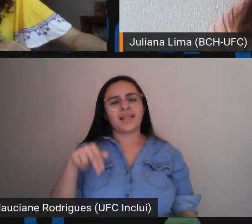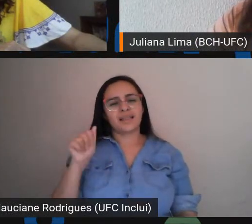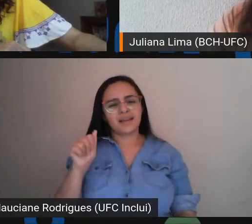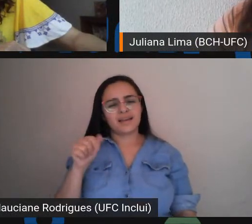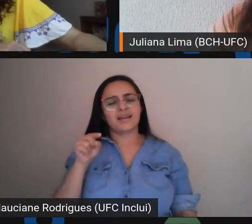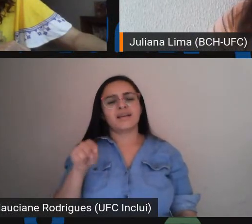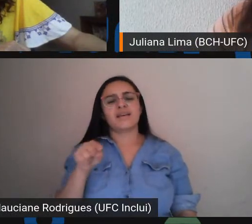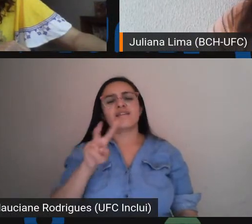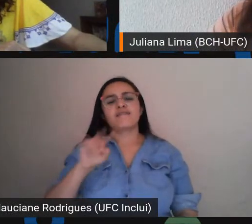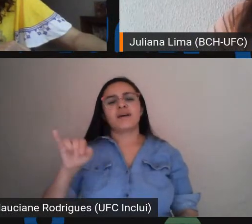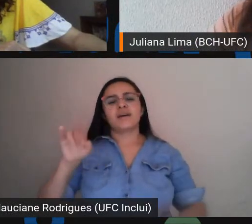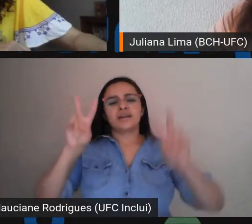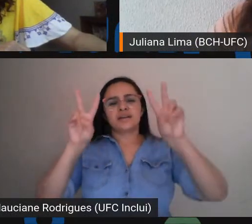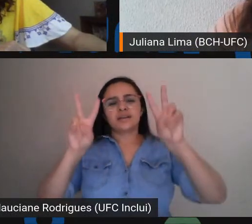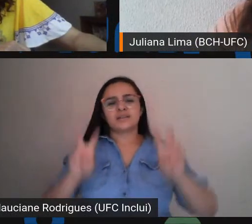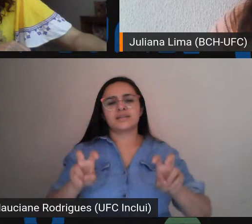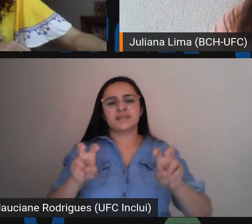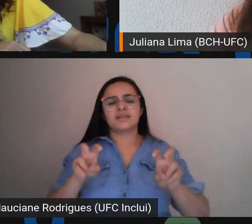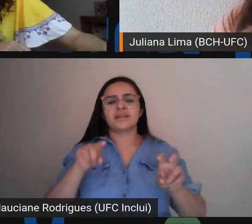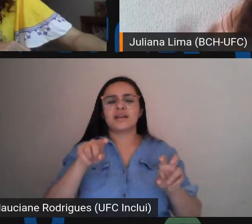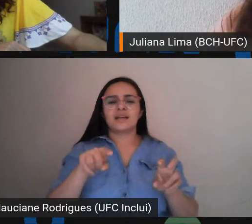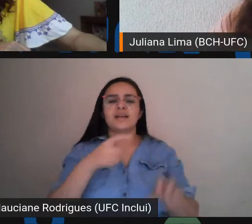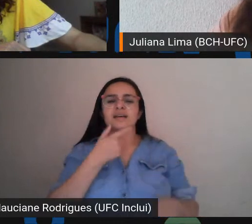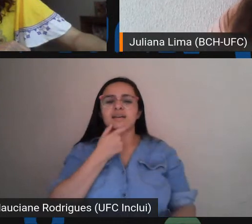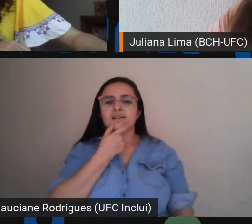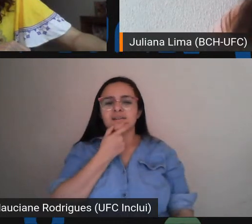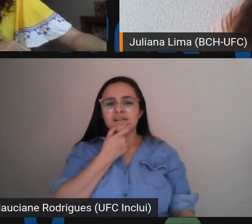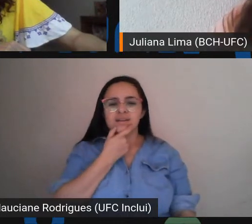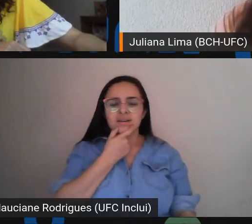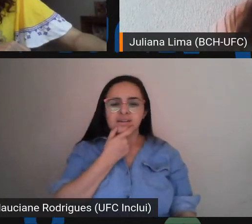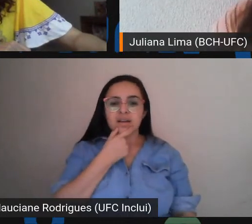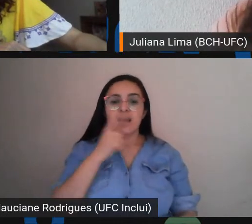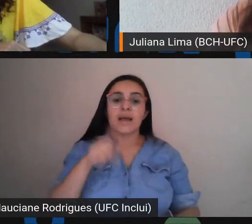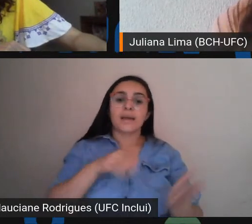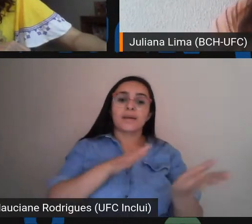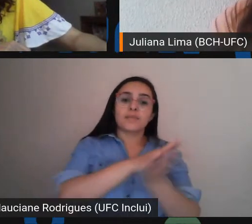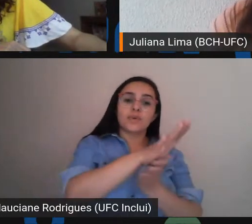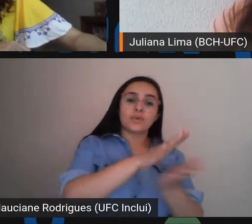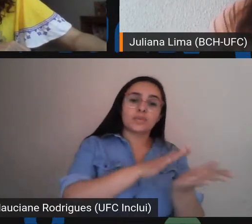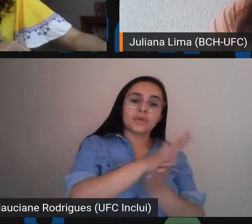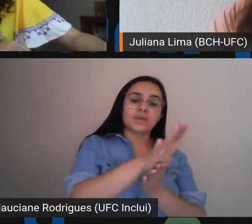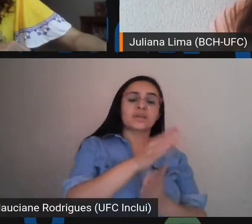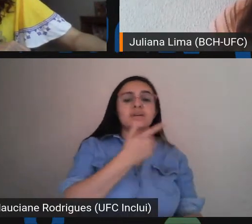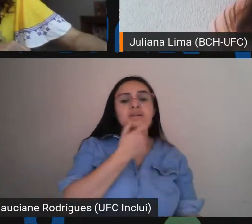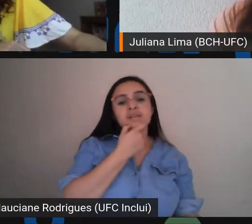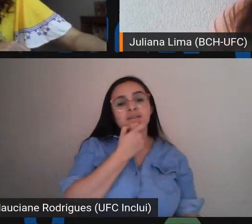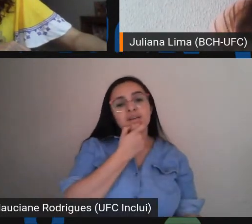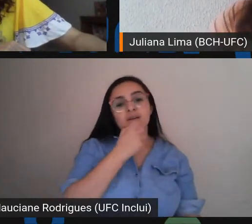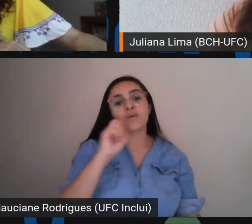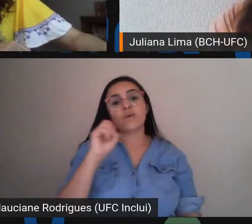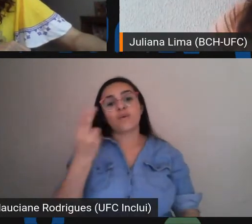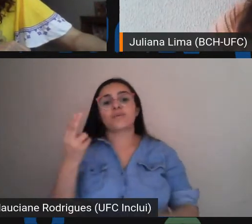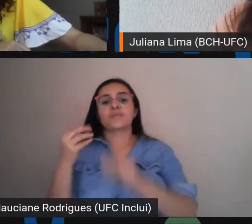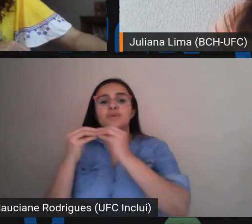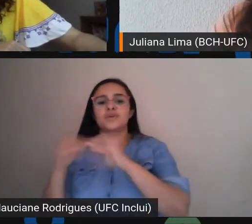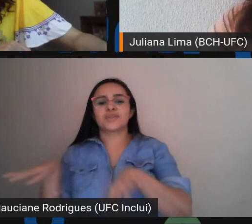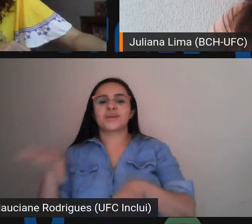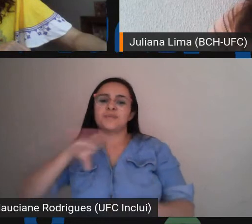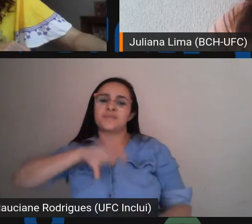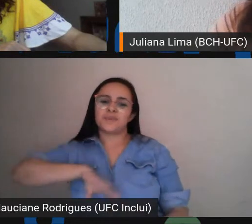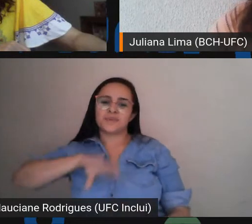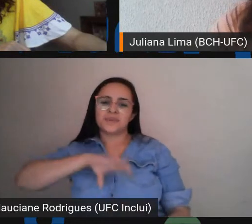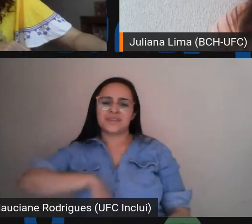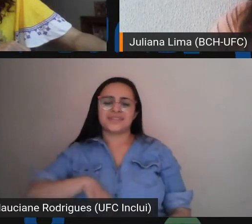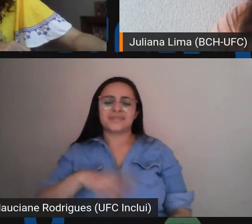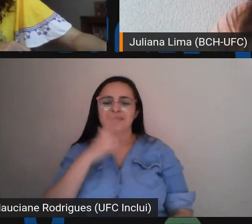aí sobre o Publish or Perish, ou seja, publique em inglês ou pereça em português. Então, estão todos convidados às 16h30.